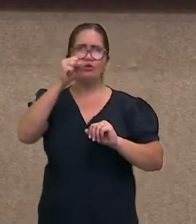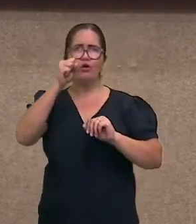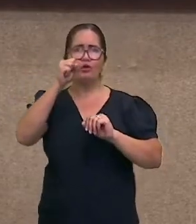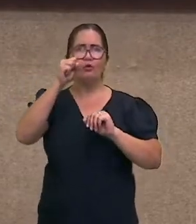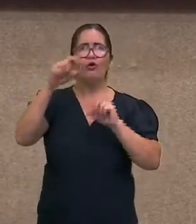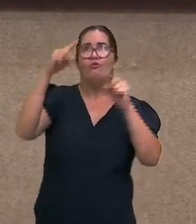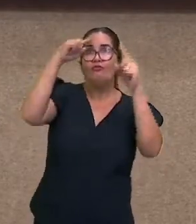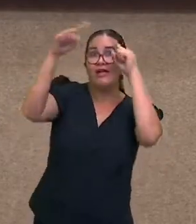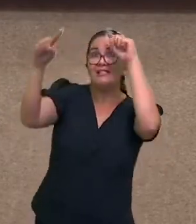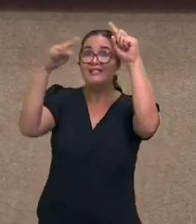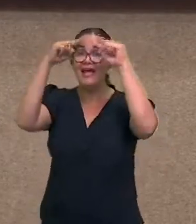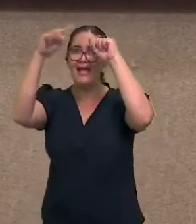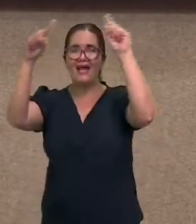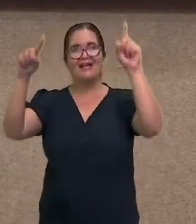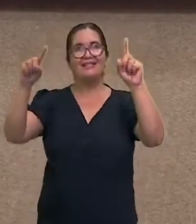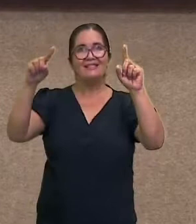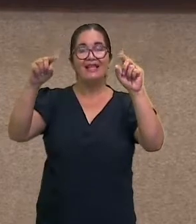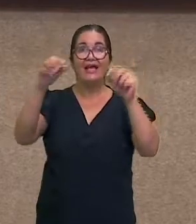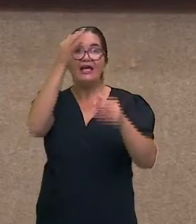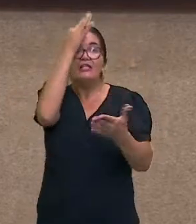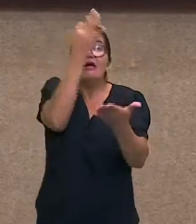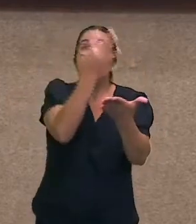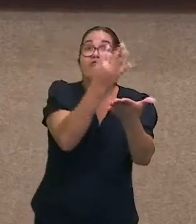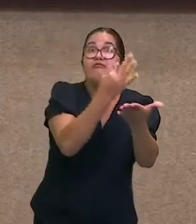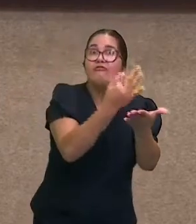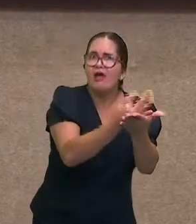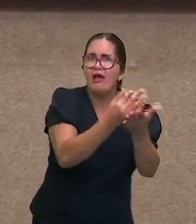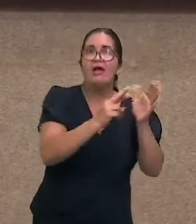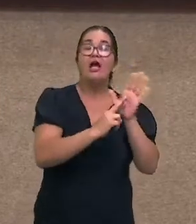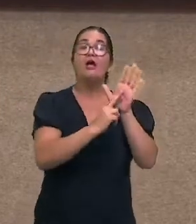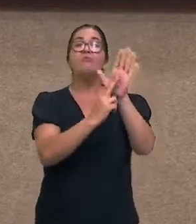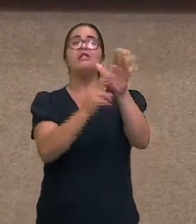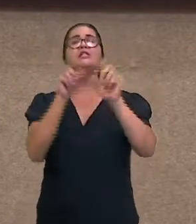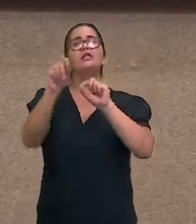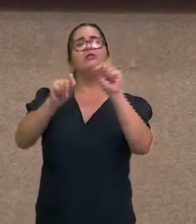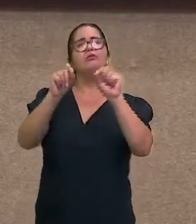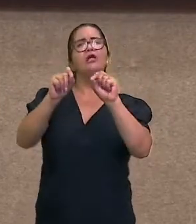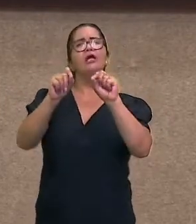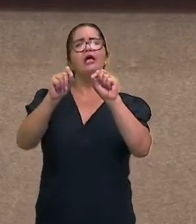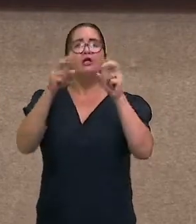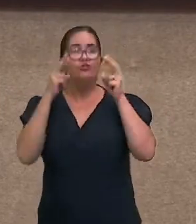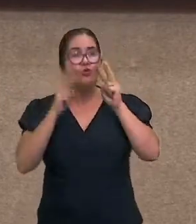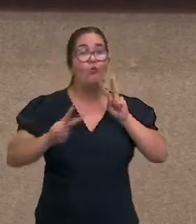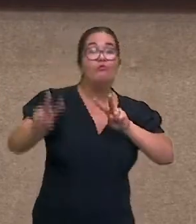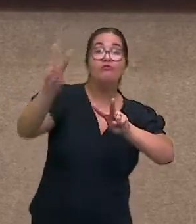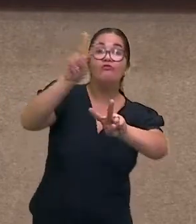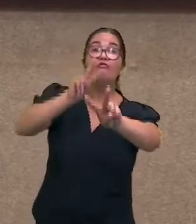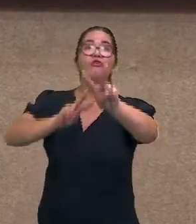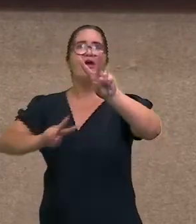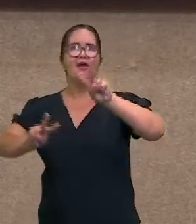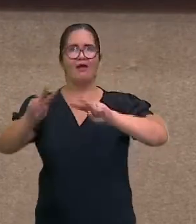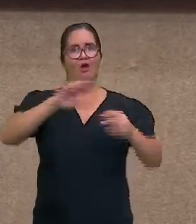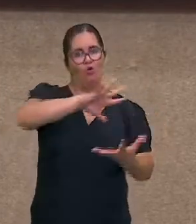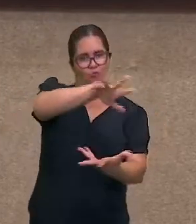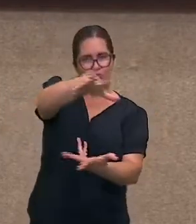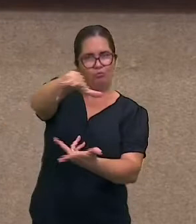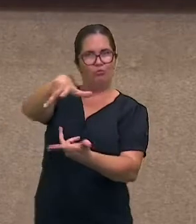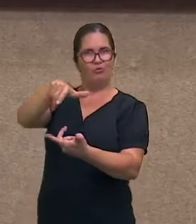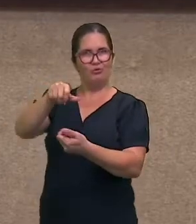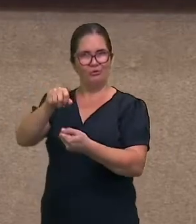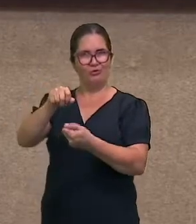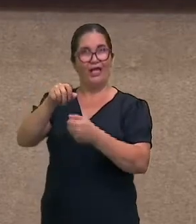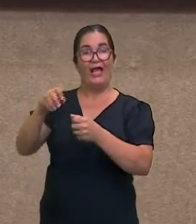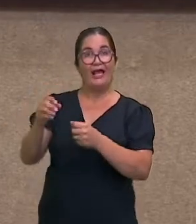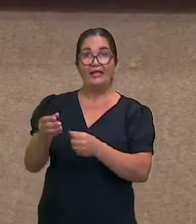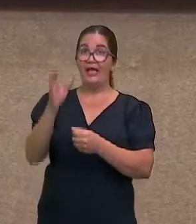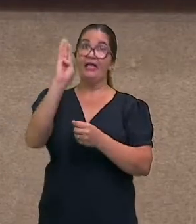da razão sobre a fé, representando a visão do mundo da burguesia. Seus